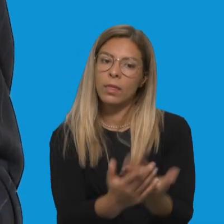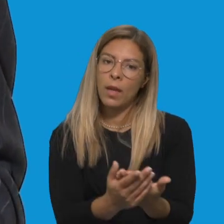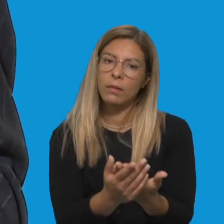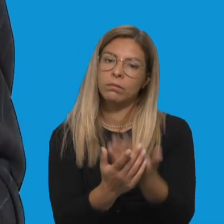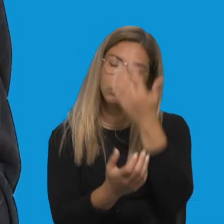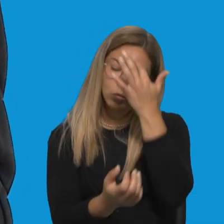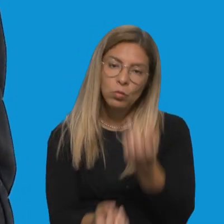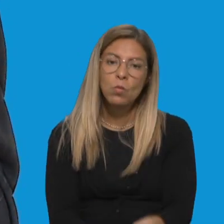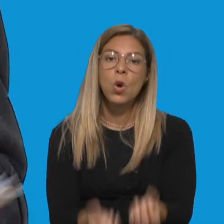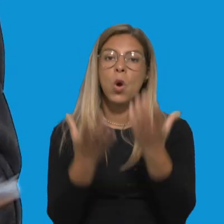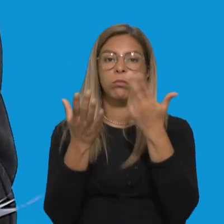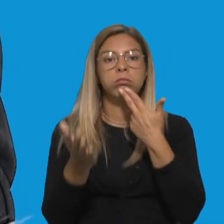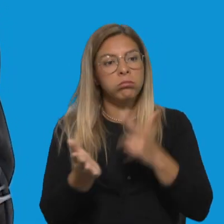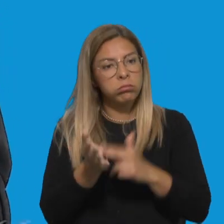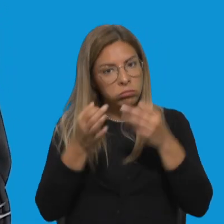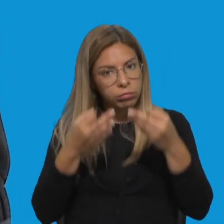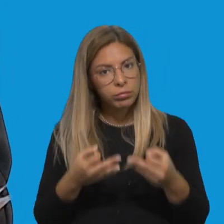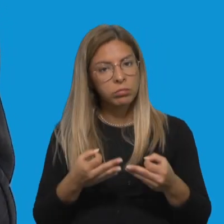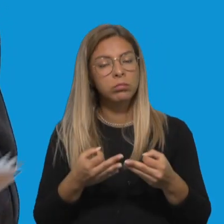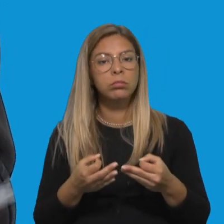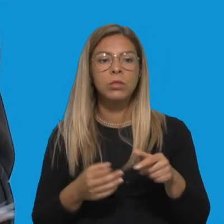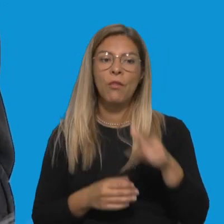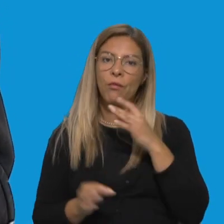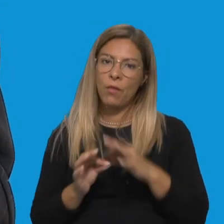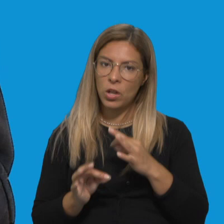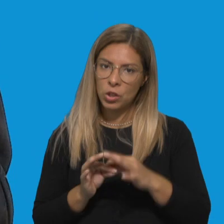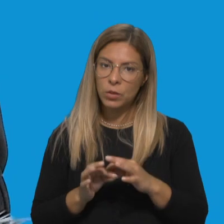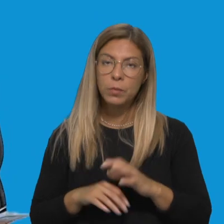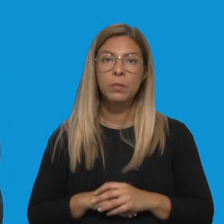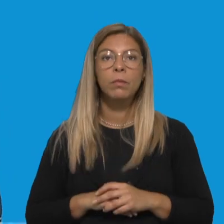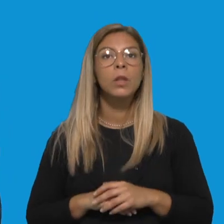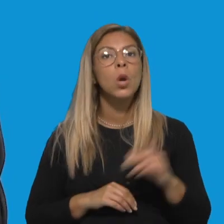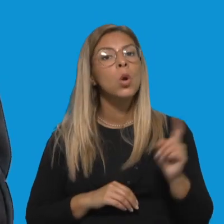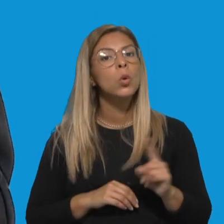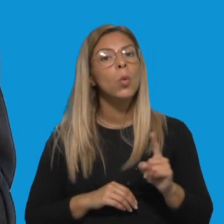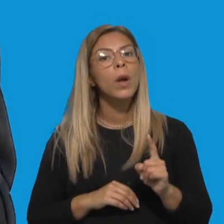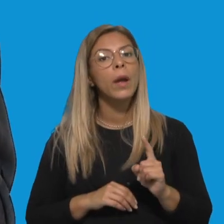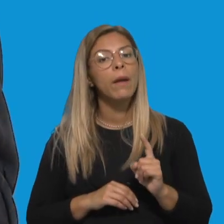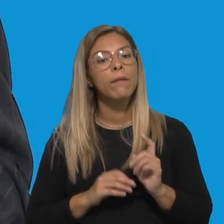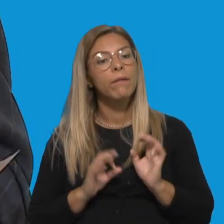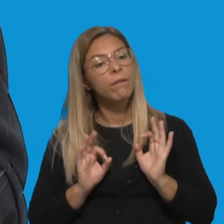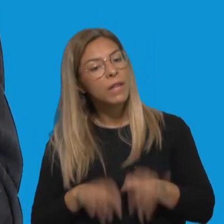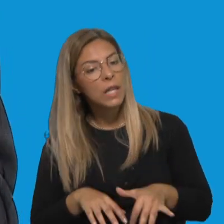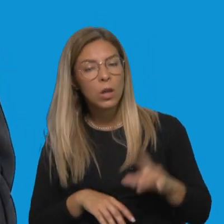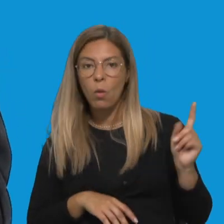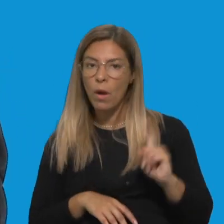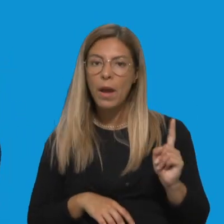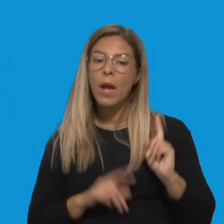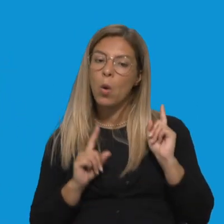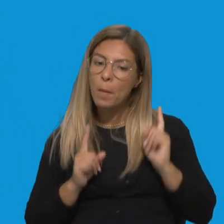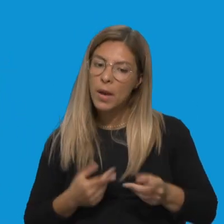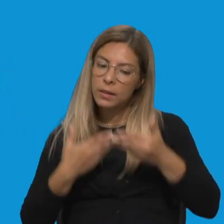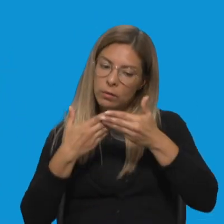celebrarmos bem e dignamente a festa do Pentecostes. Ela não marca um termo de chegada, ela define um tempo